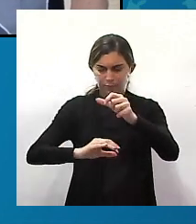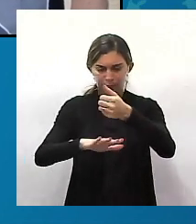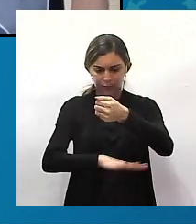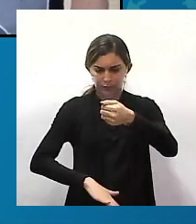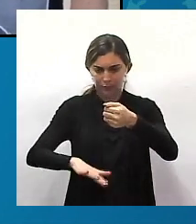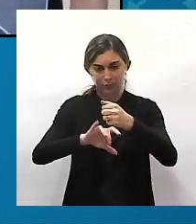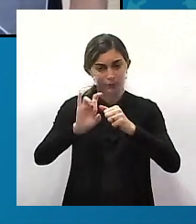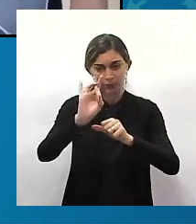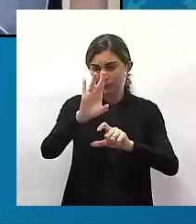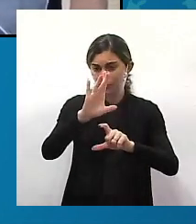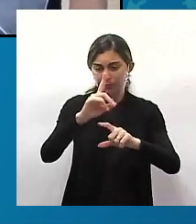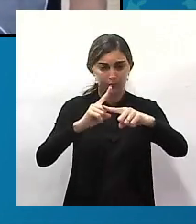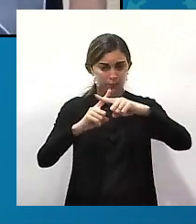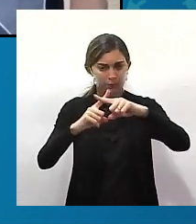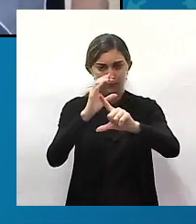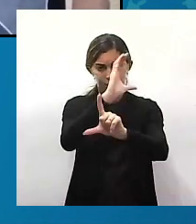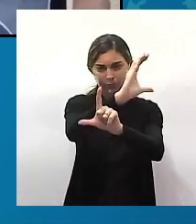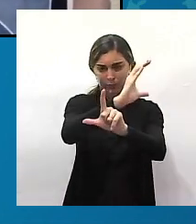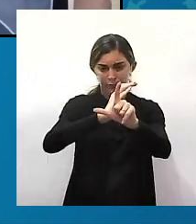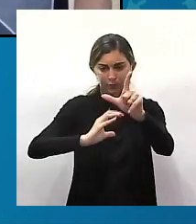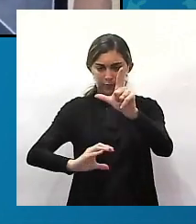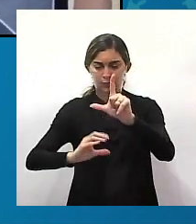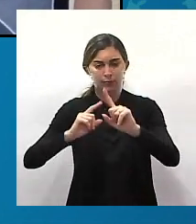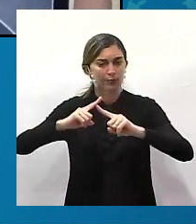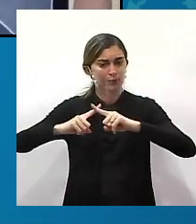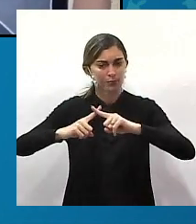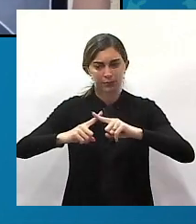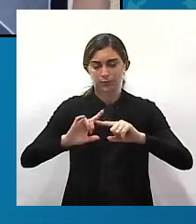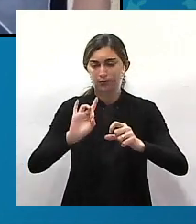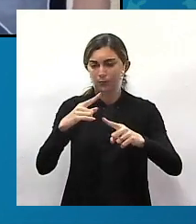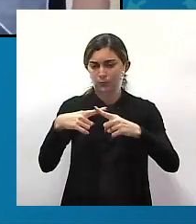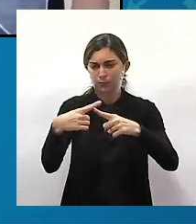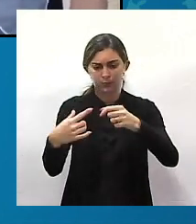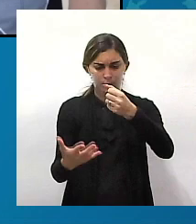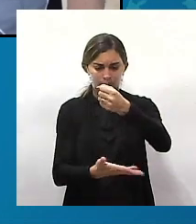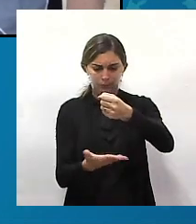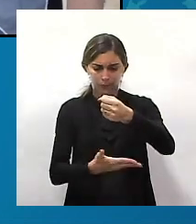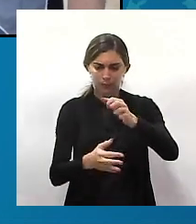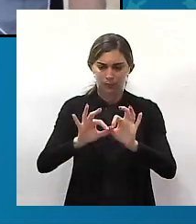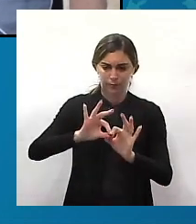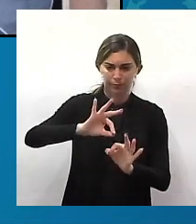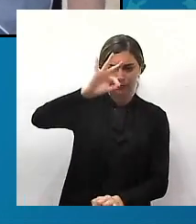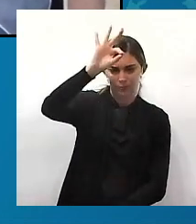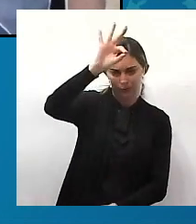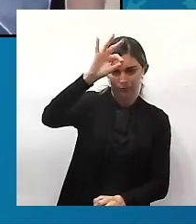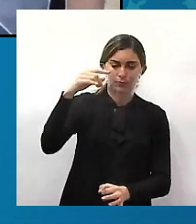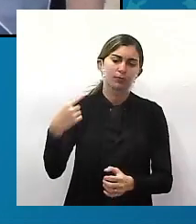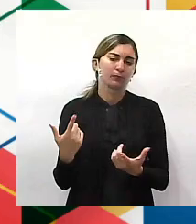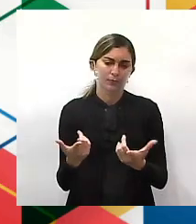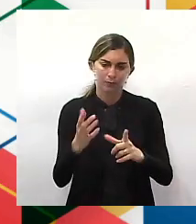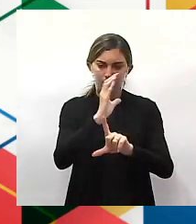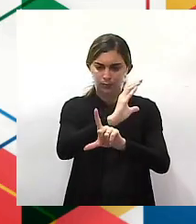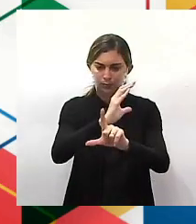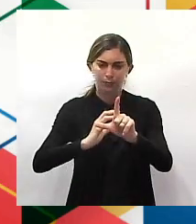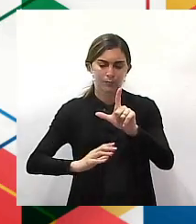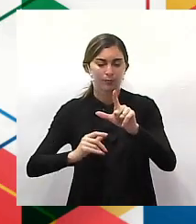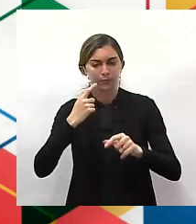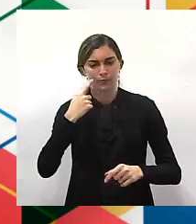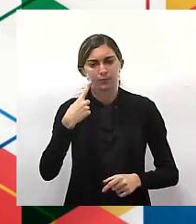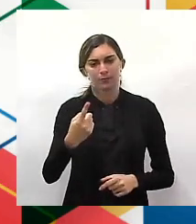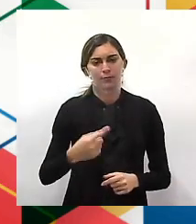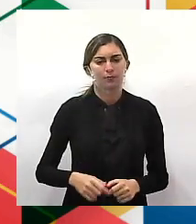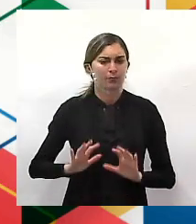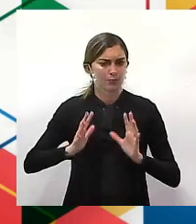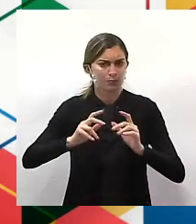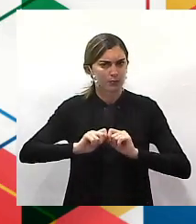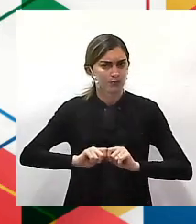multiplicar os catetos e dividir por 2. Porque a base e a altura serão os catetos. Então, olha só, eu já